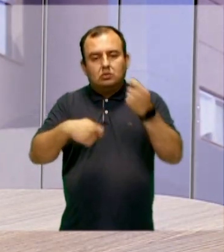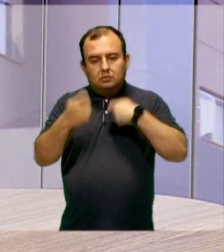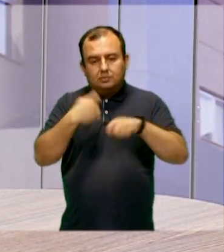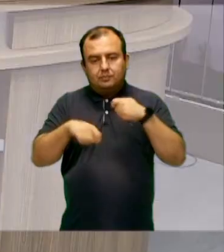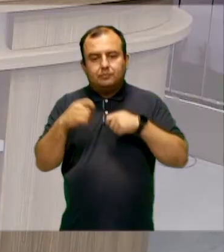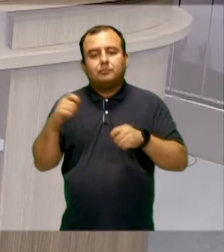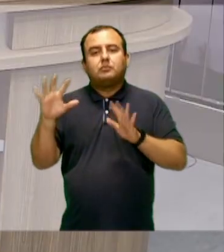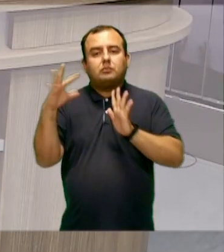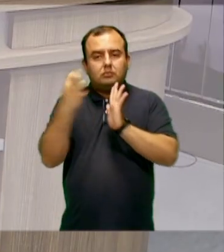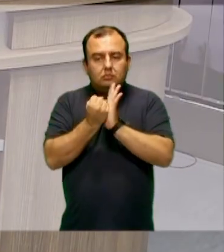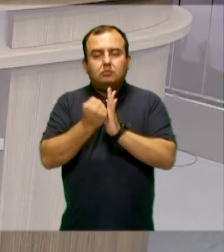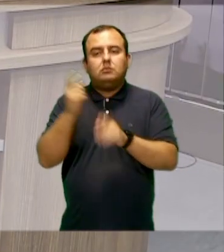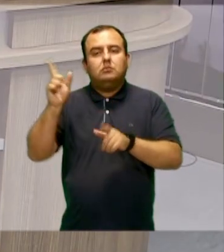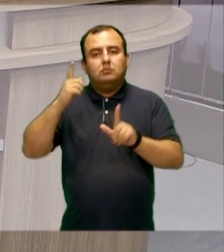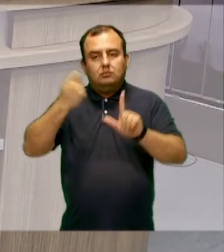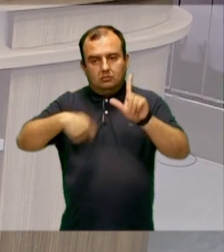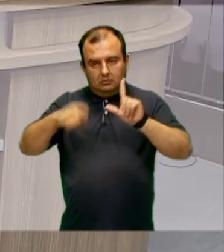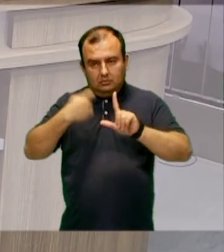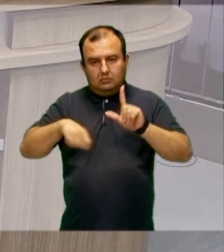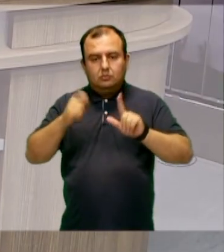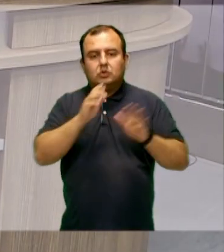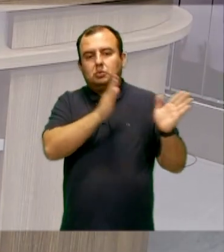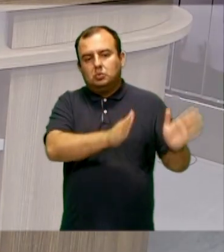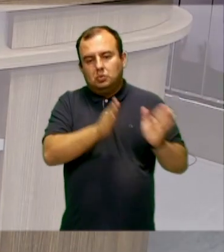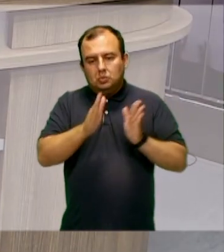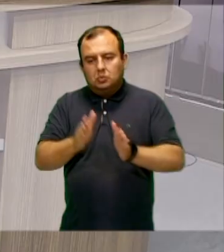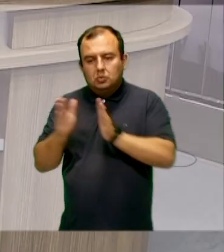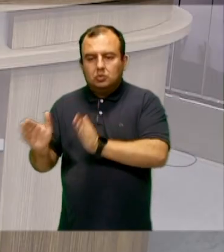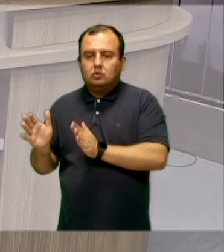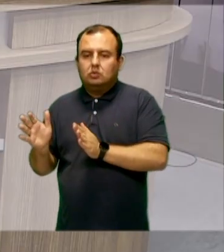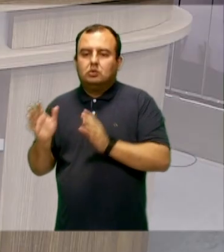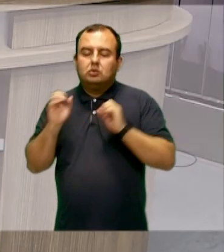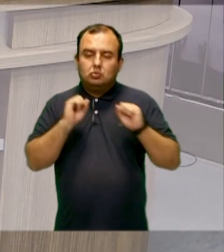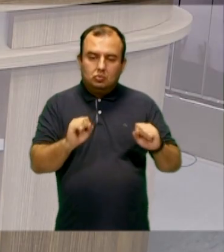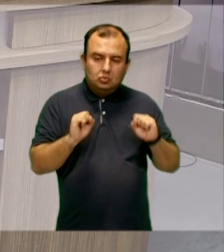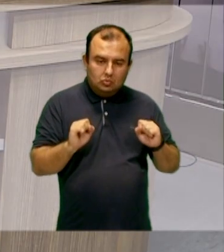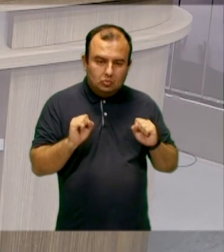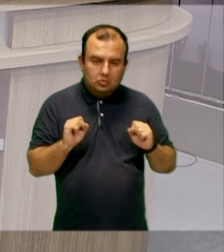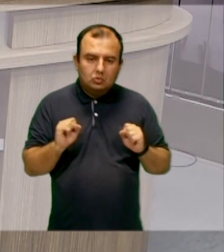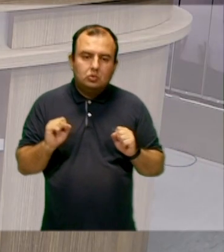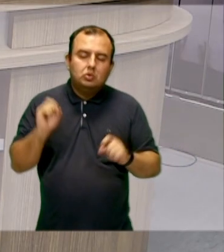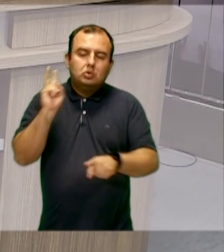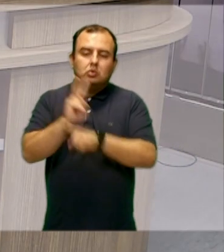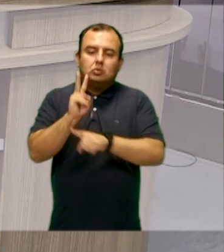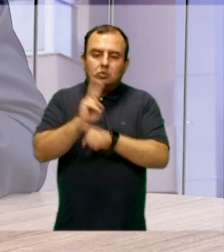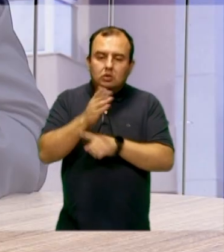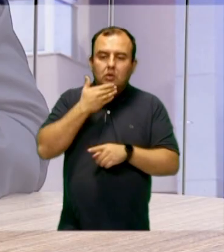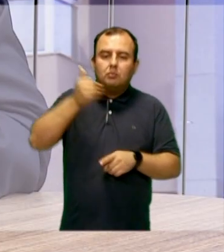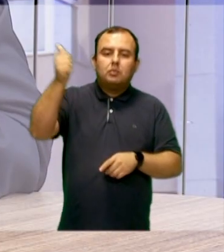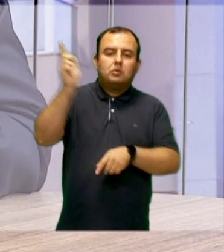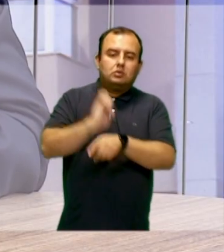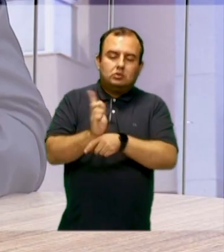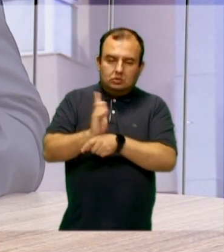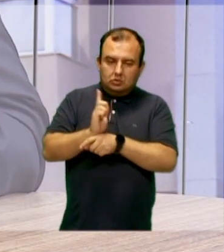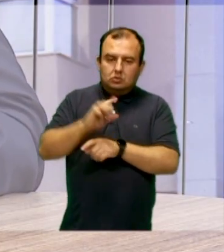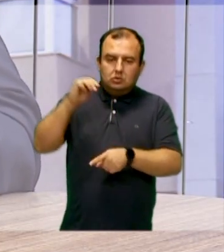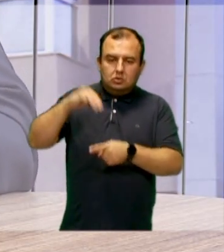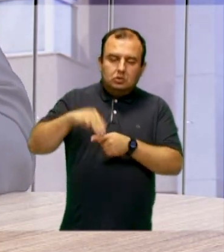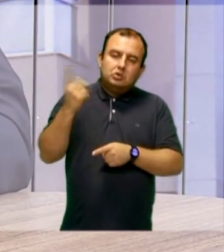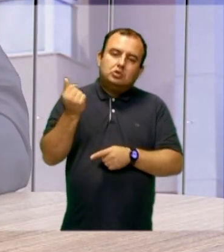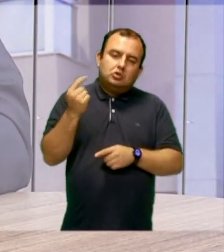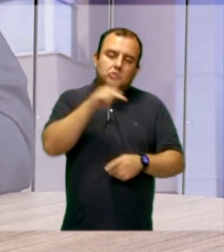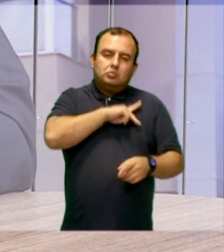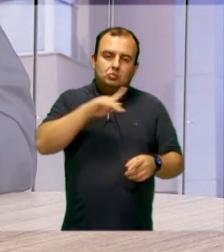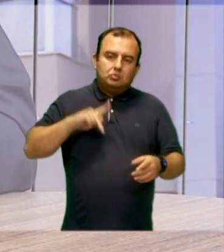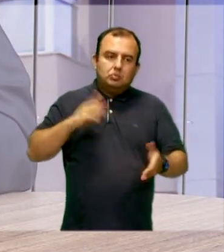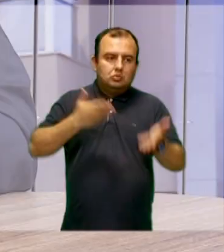administração, patrimônio, logística... Organizar e que a gente possa cuidar melhor dessa gestão do município, que é dinheiro público